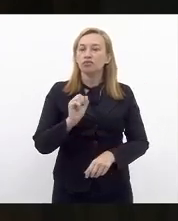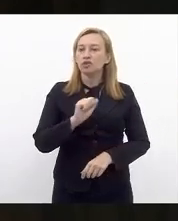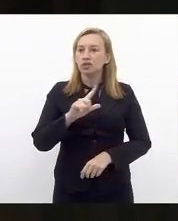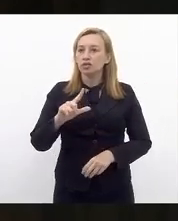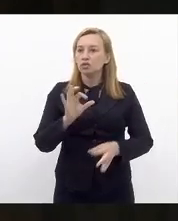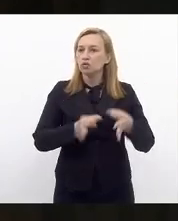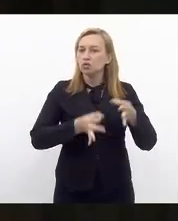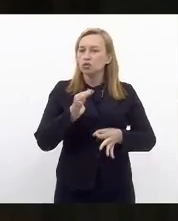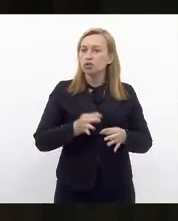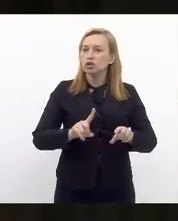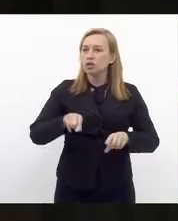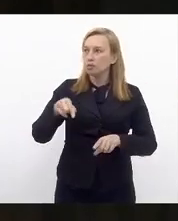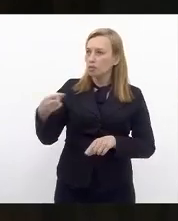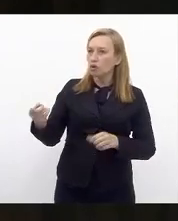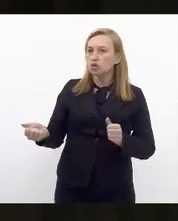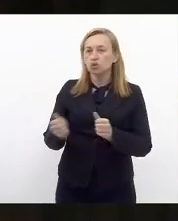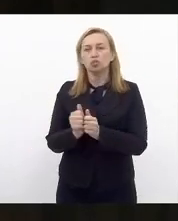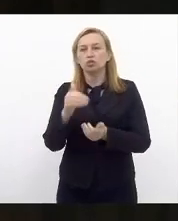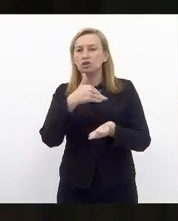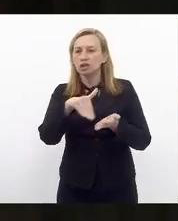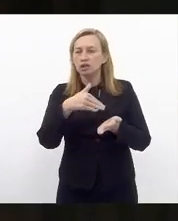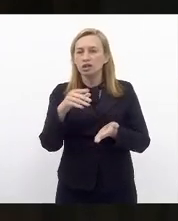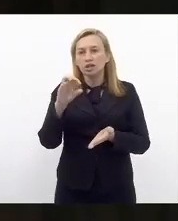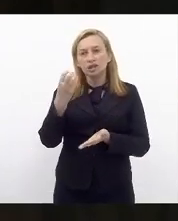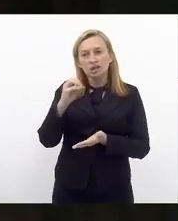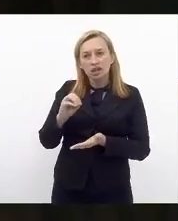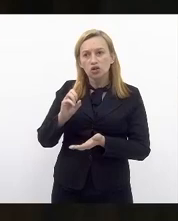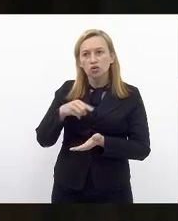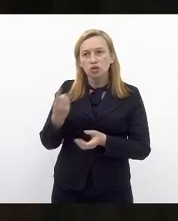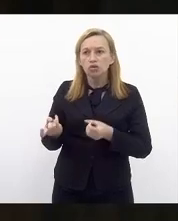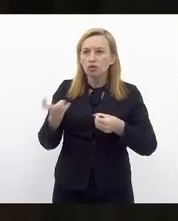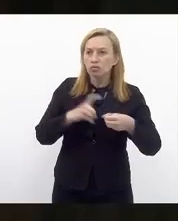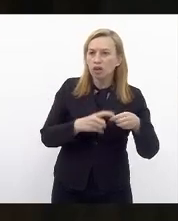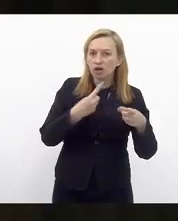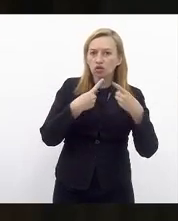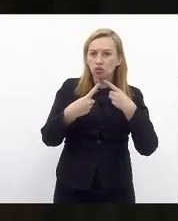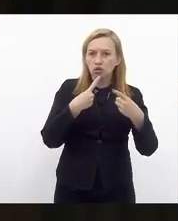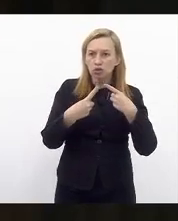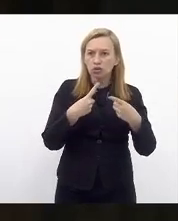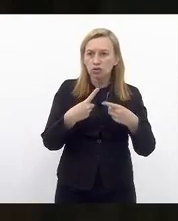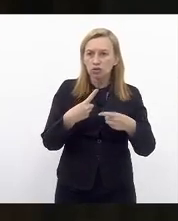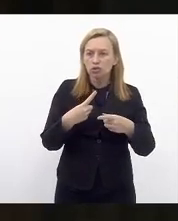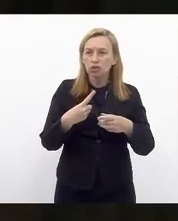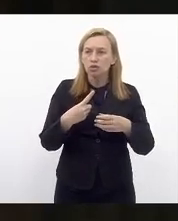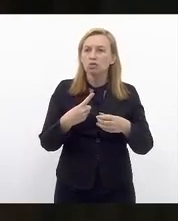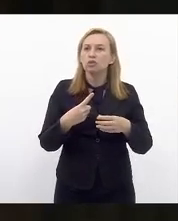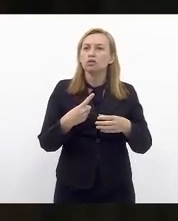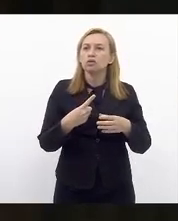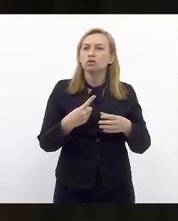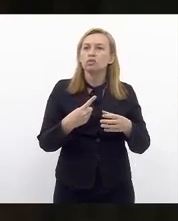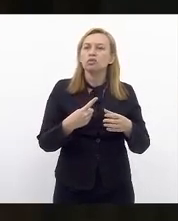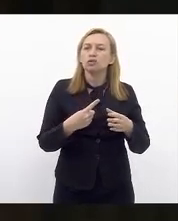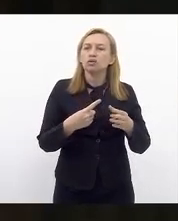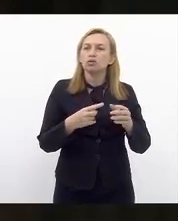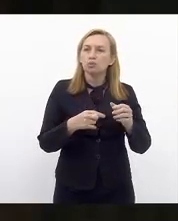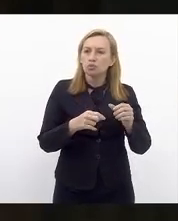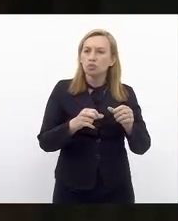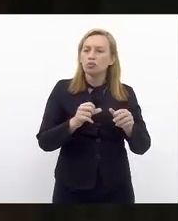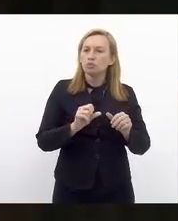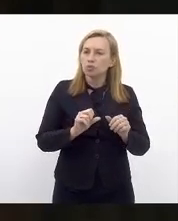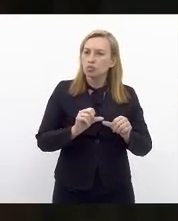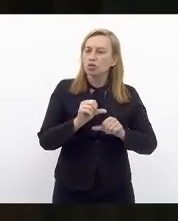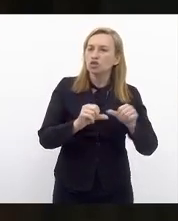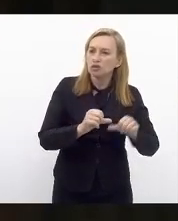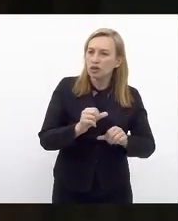depois eu me comprometo junto com secretário Sérgio olhando a gente voltar a discussão mas já alterado conforme a discussão no